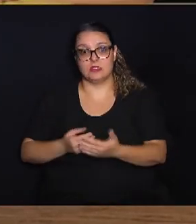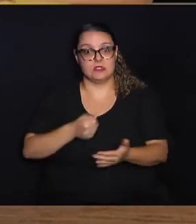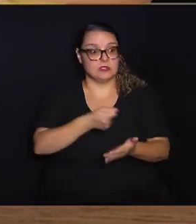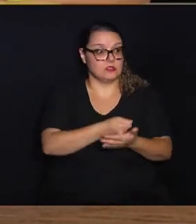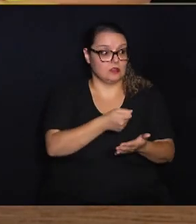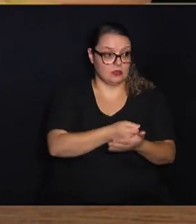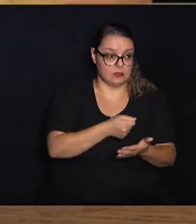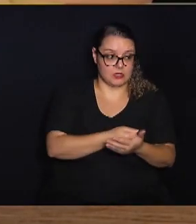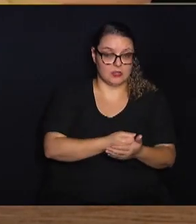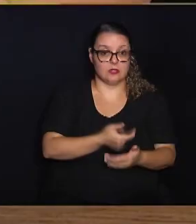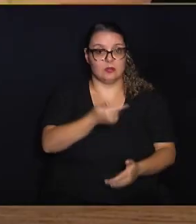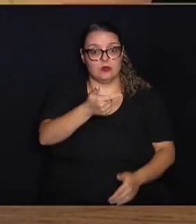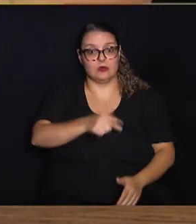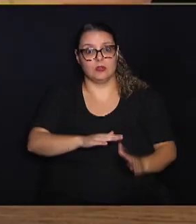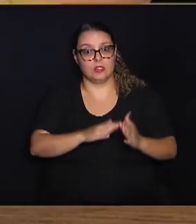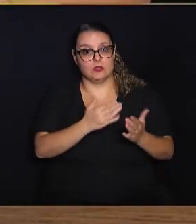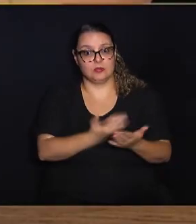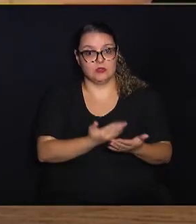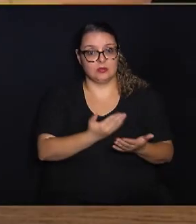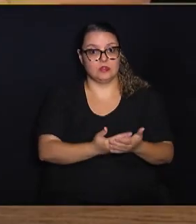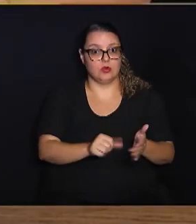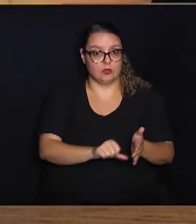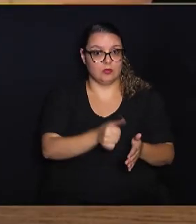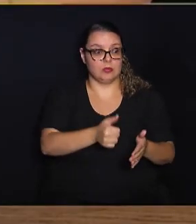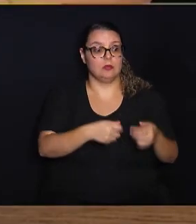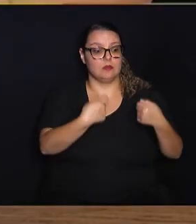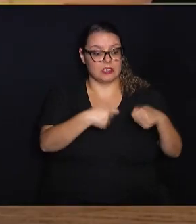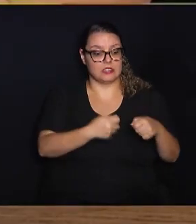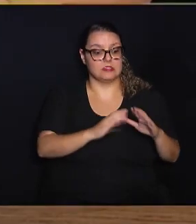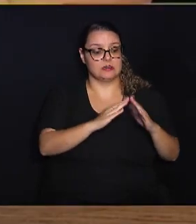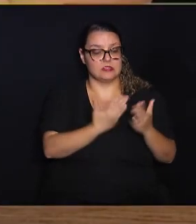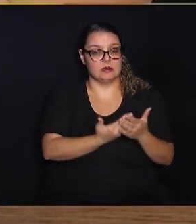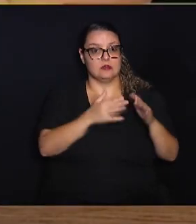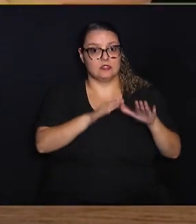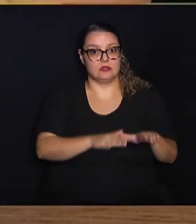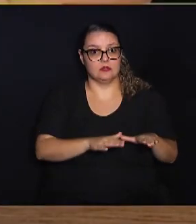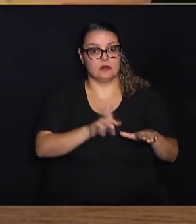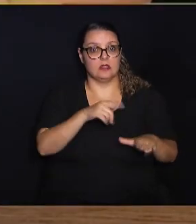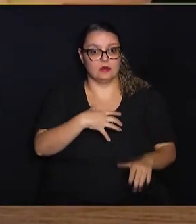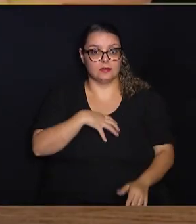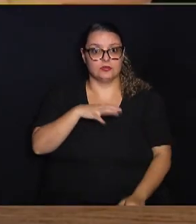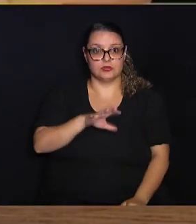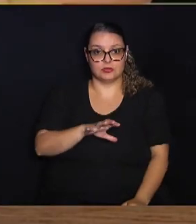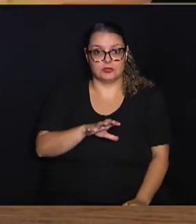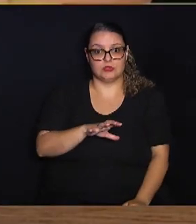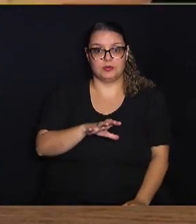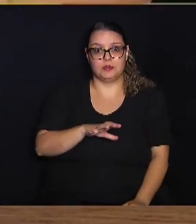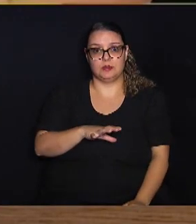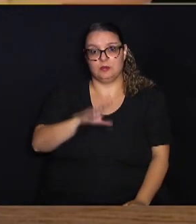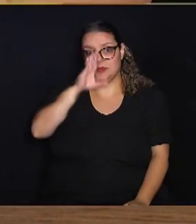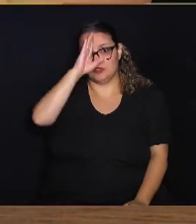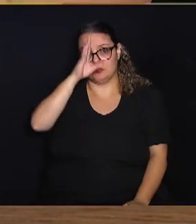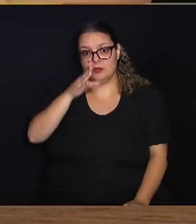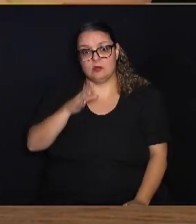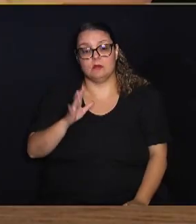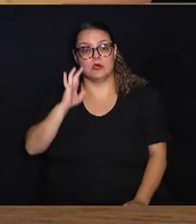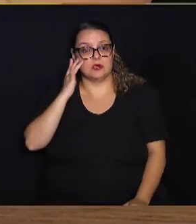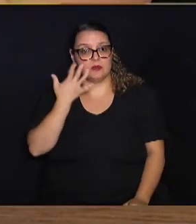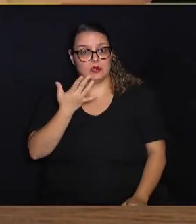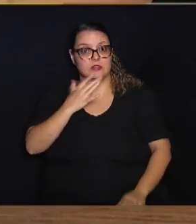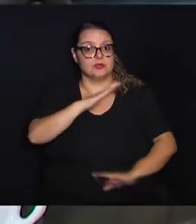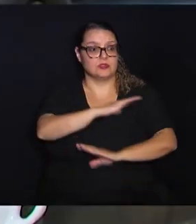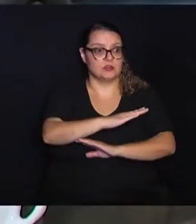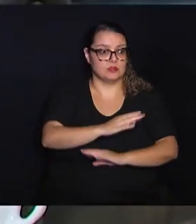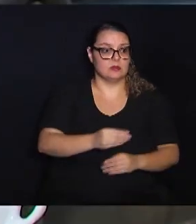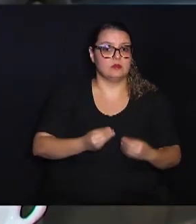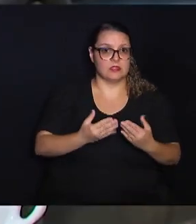obrigação primeira é que ele esteja estudando. Essa é a condição sine qua non, né? Mas eu acho que a Câmara tem que dar o